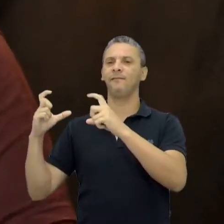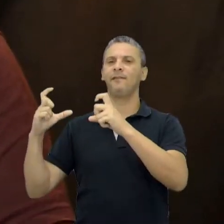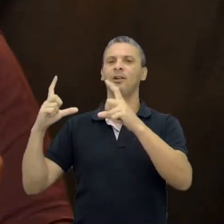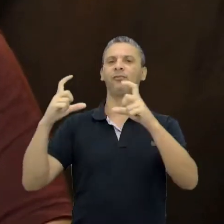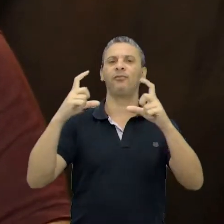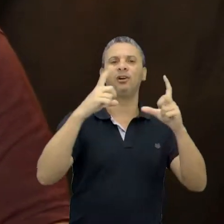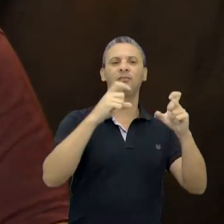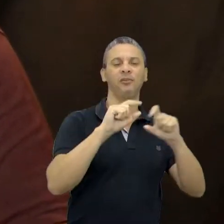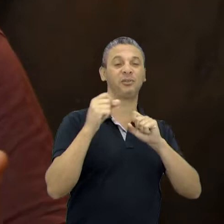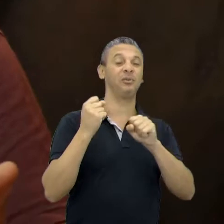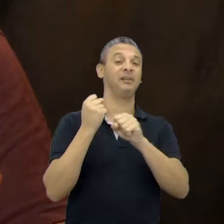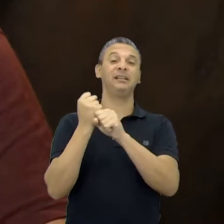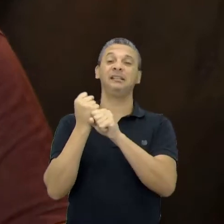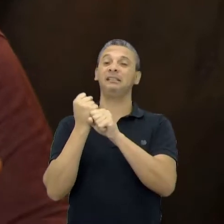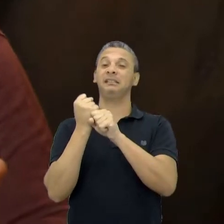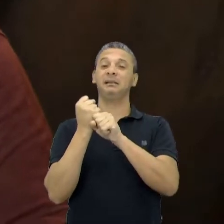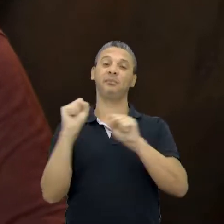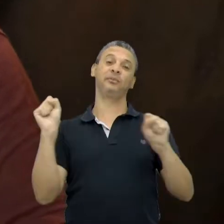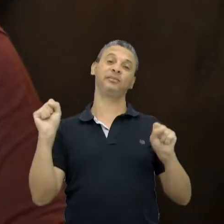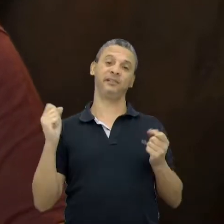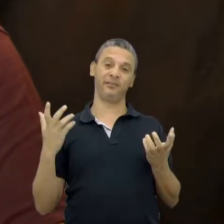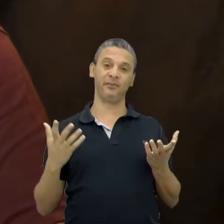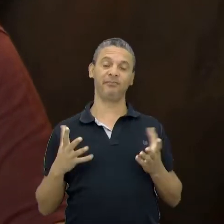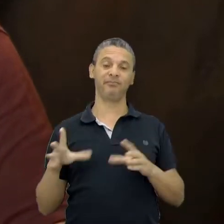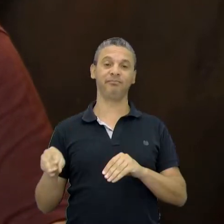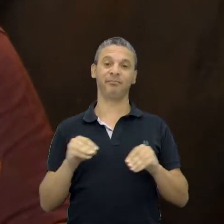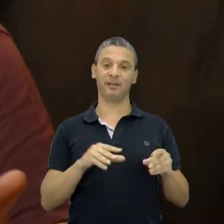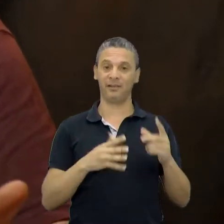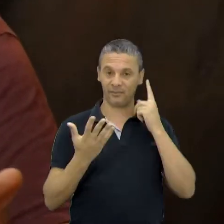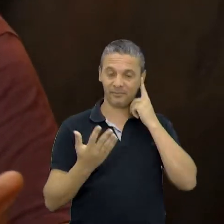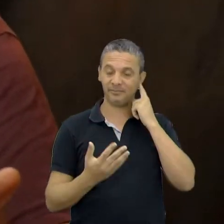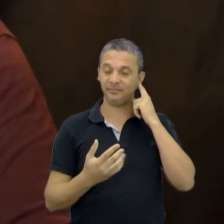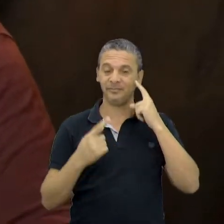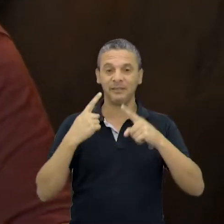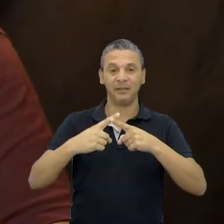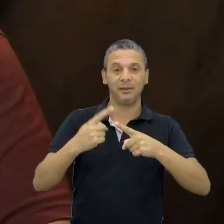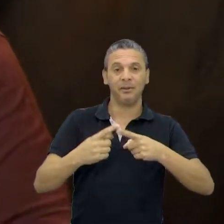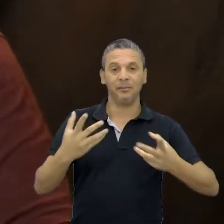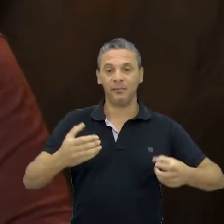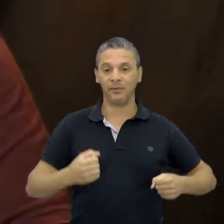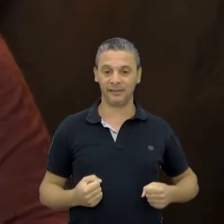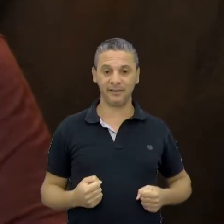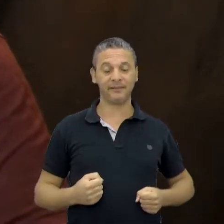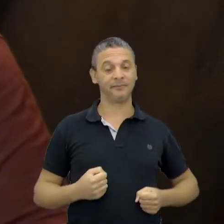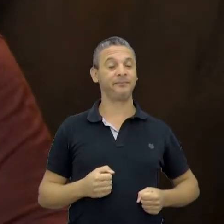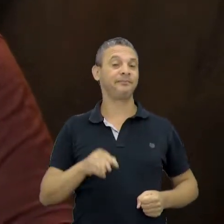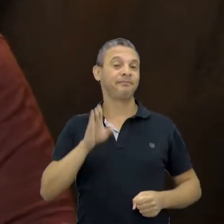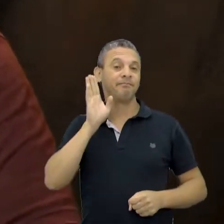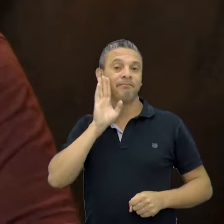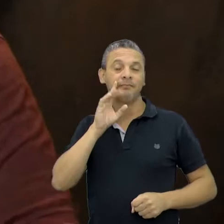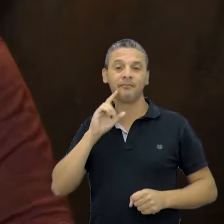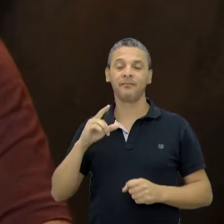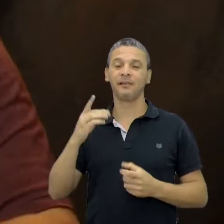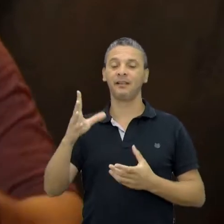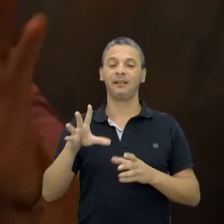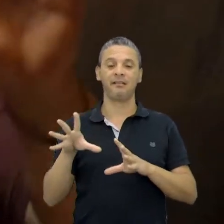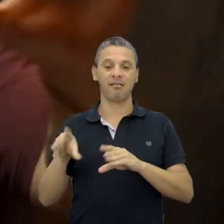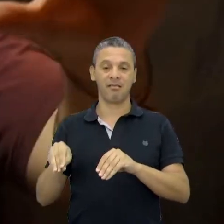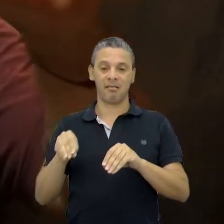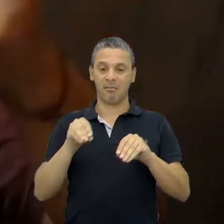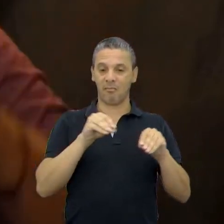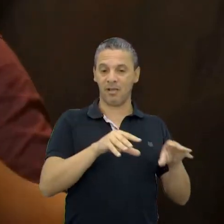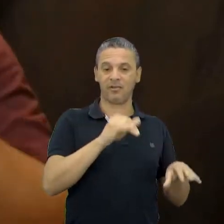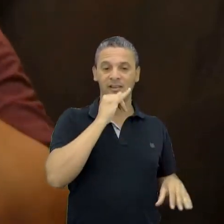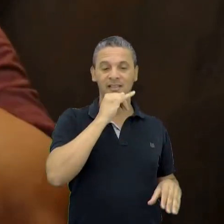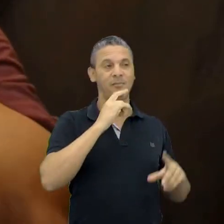que é praticamente impossível você não cometer um plágio. Tá? Porque, primeiro, é interessante você fazer plágio. Por exemplo, você